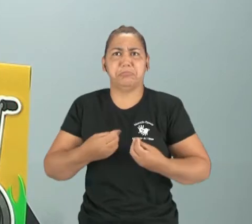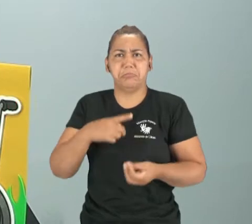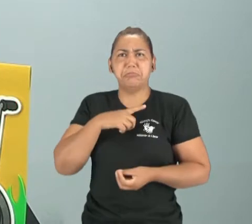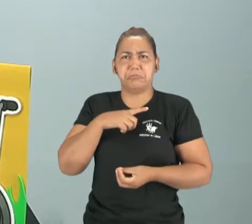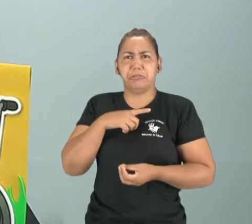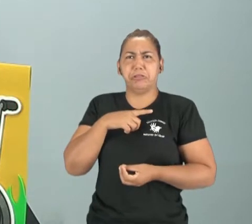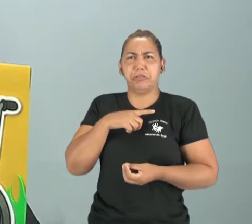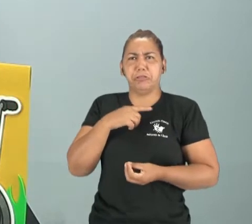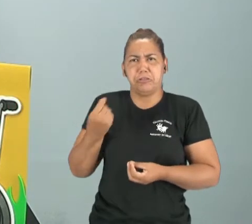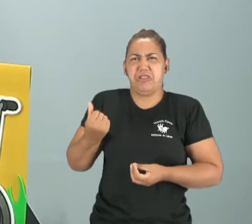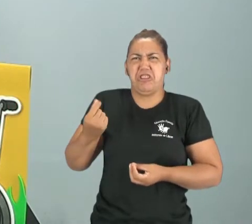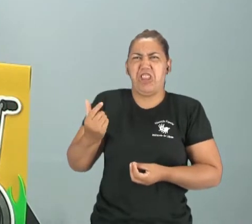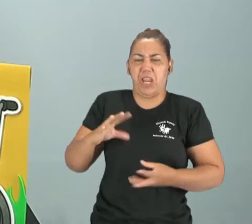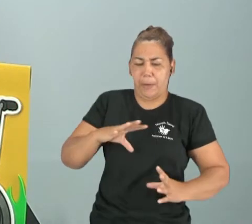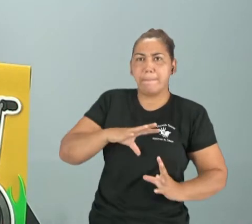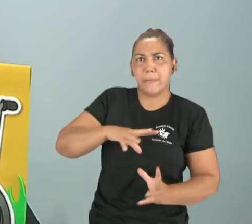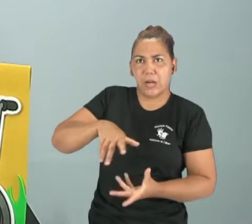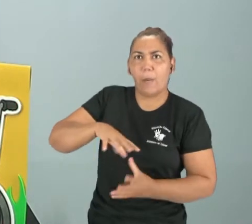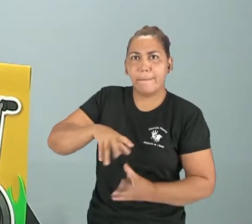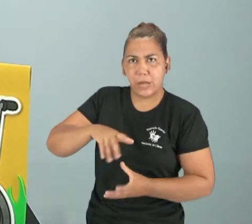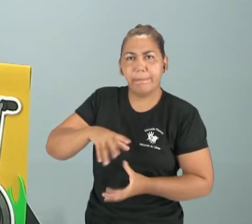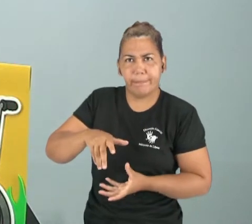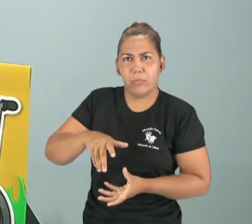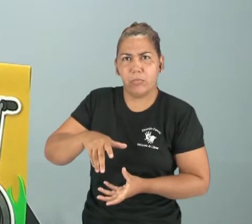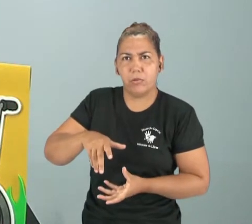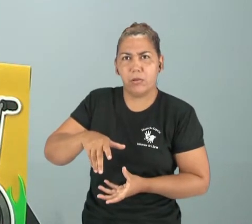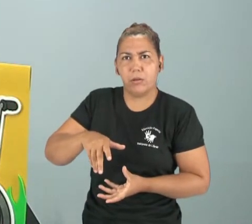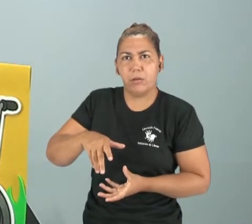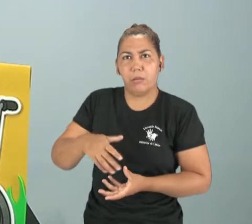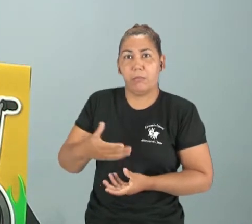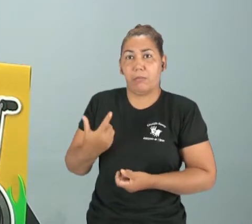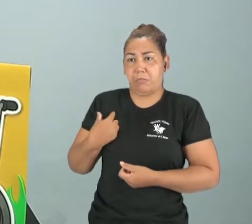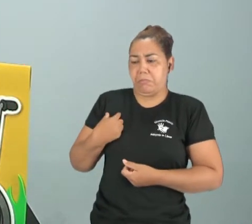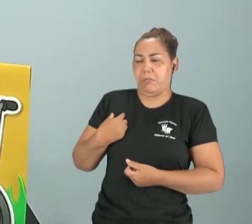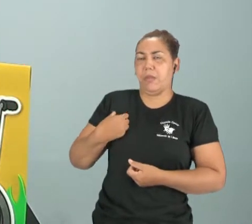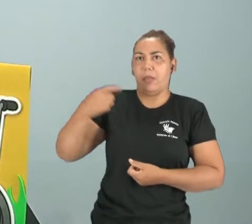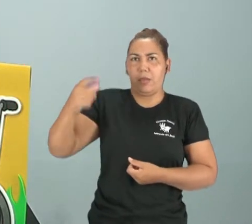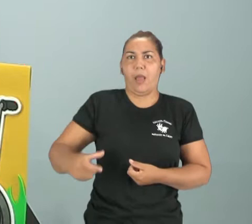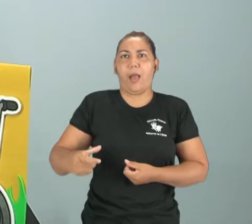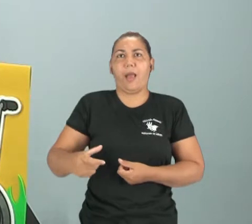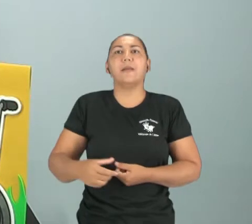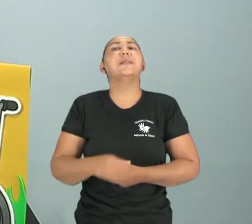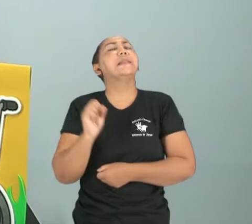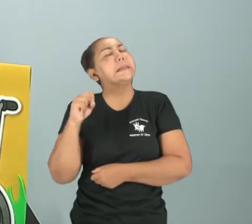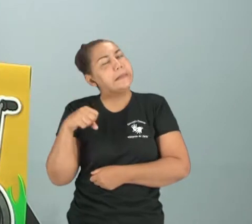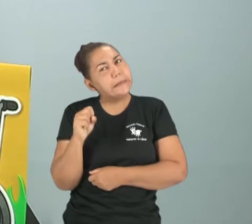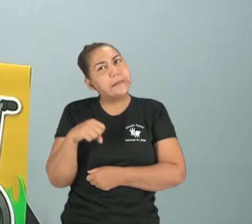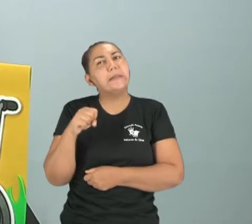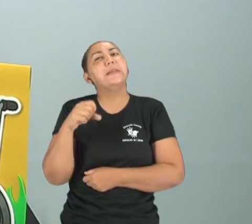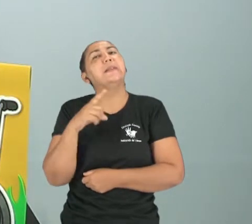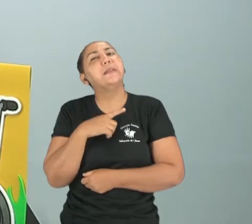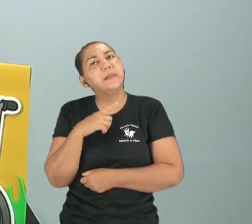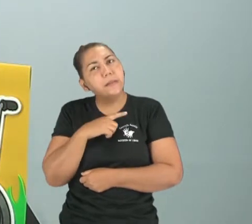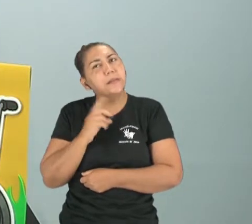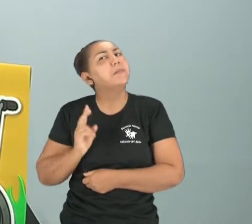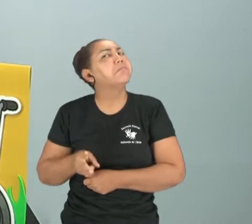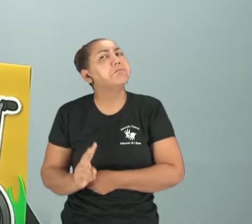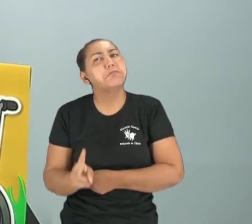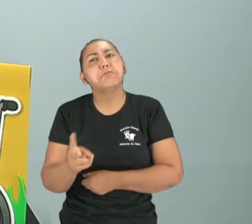bola? Ele disse, sim, eu tenho condição, meu pai me deu uma bola, eu sempre tive bola, eu